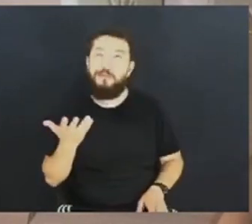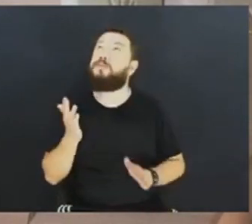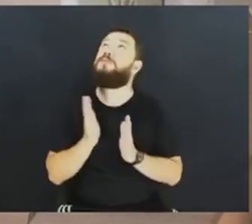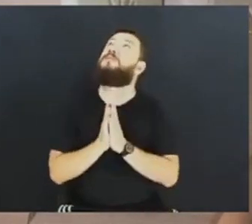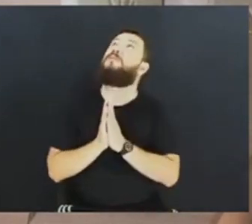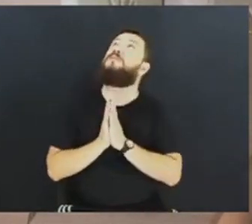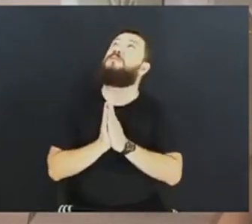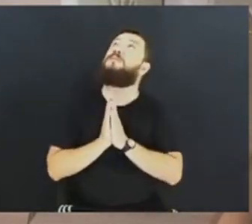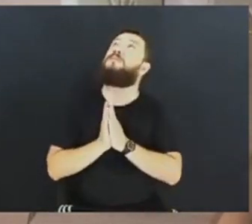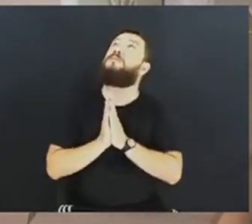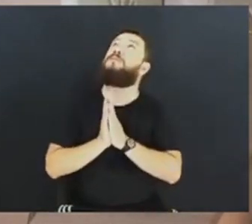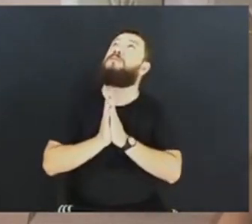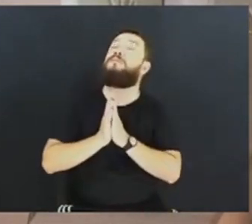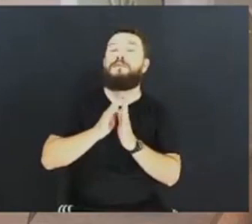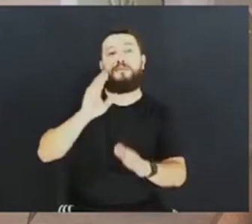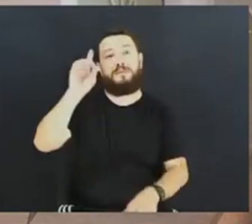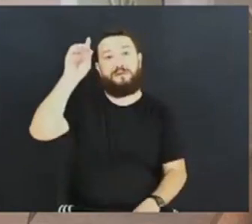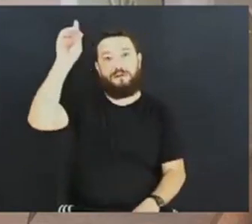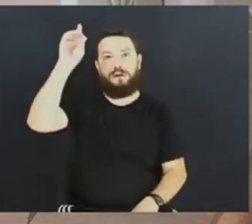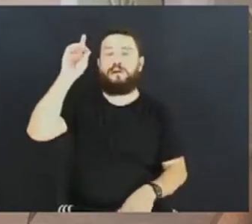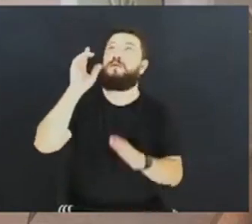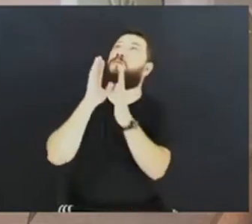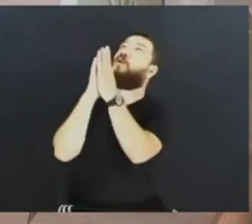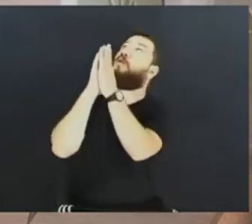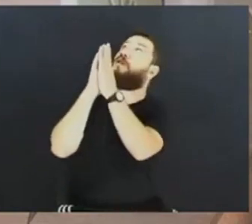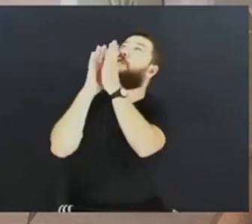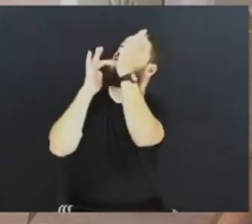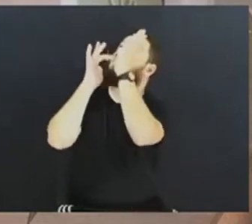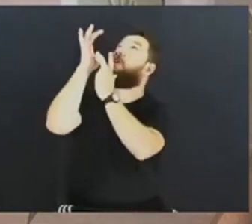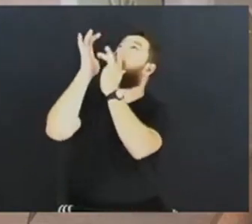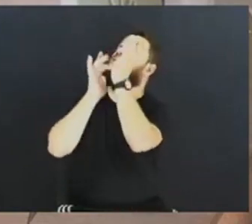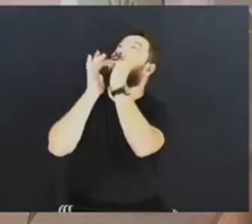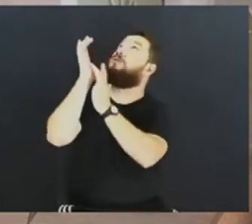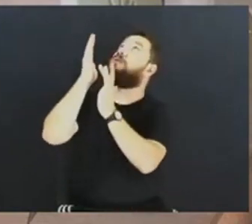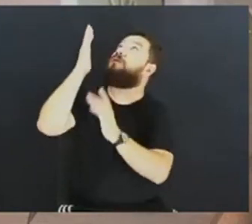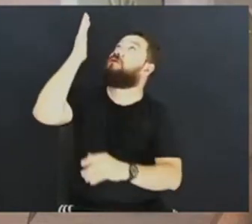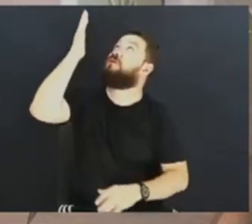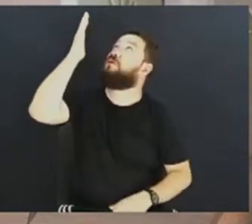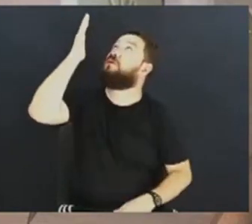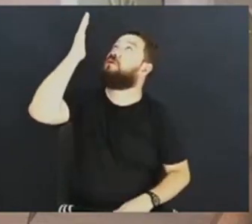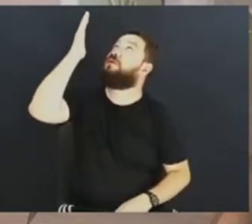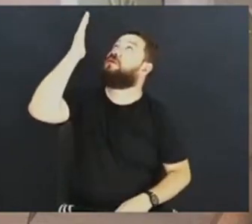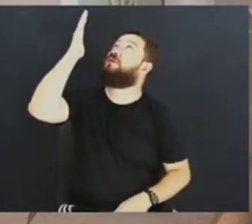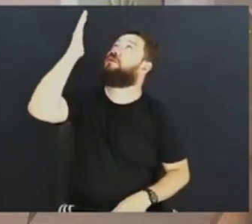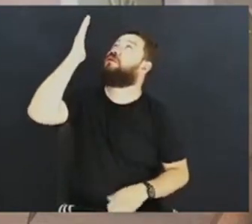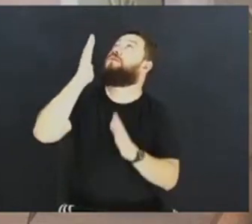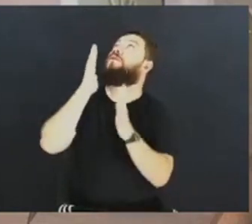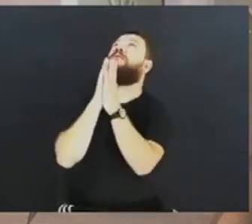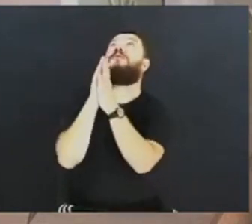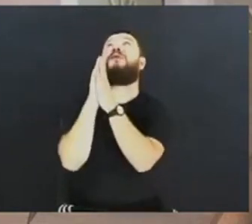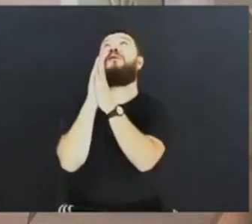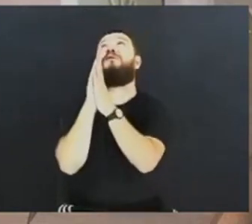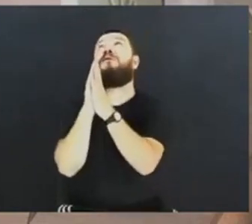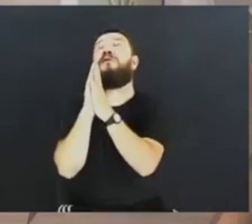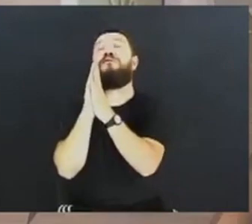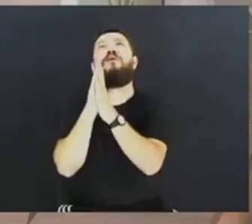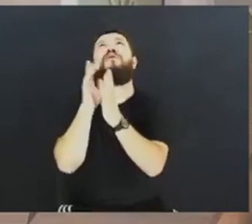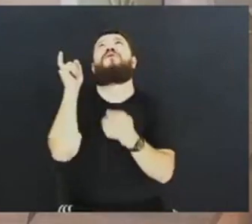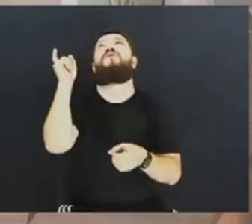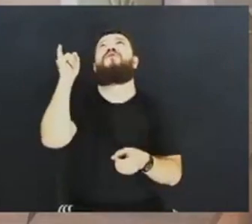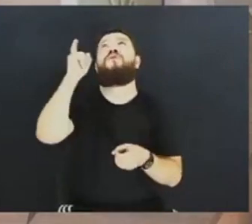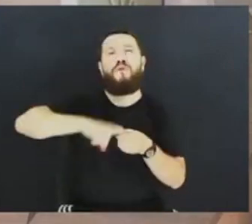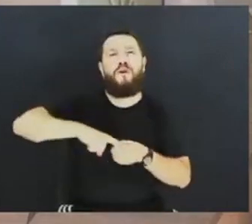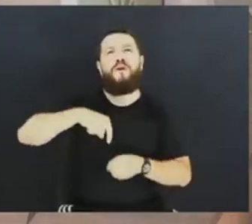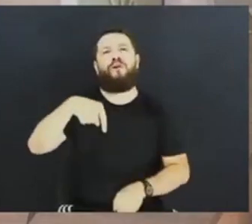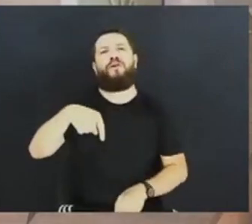hen Cristo volte logo para Curitiba pai inefável salve-nos dessa tragédia da educação